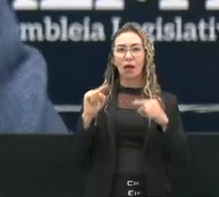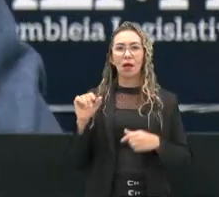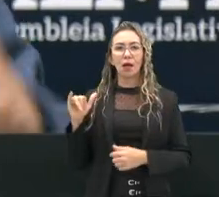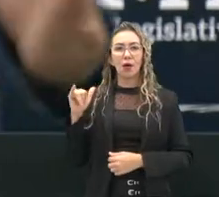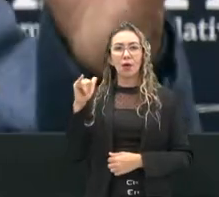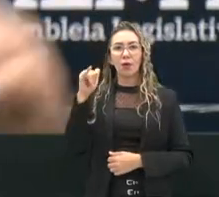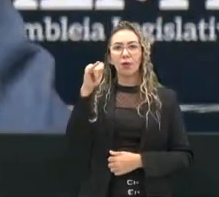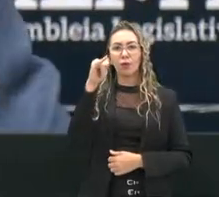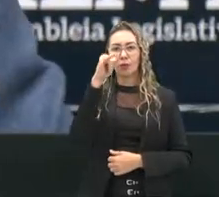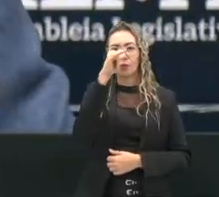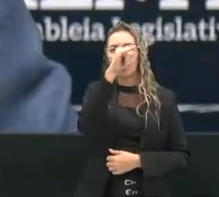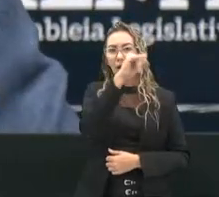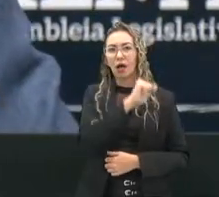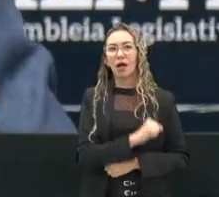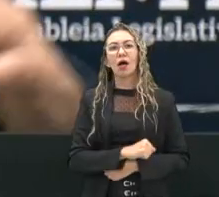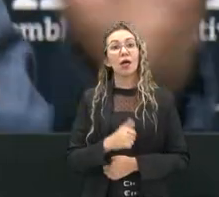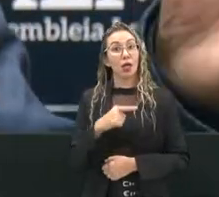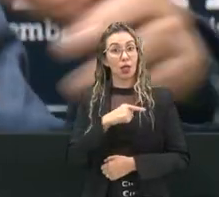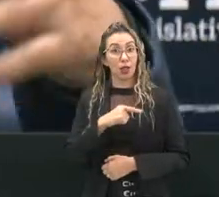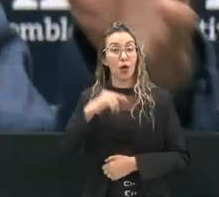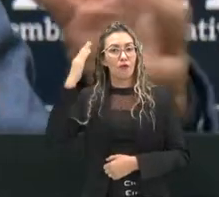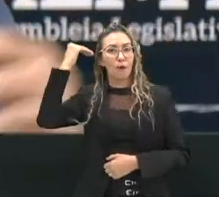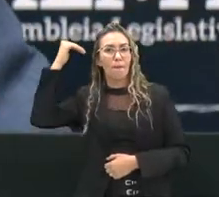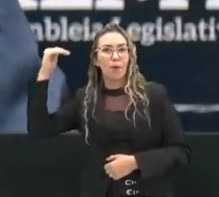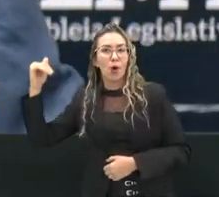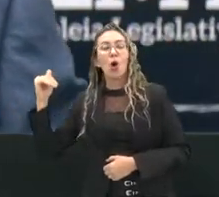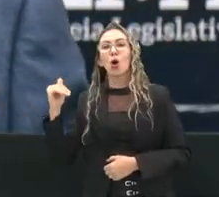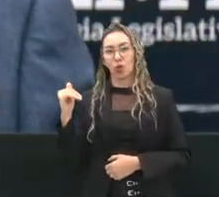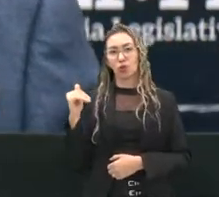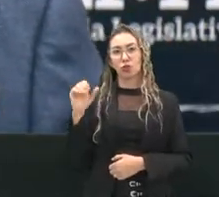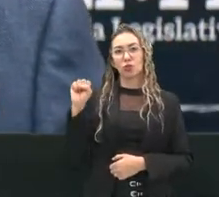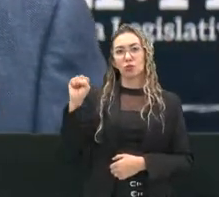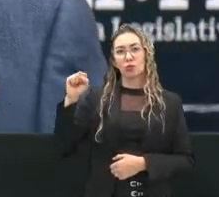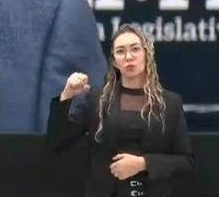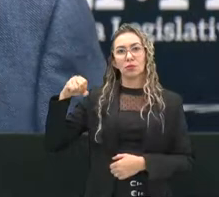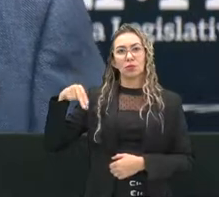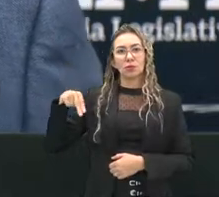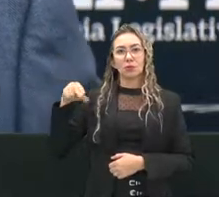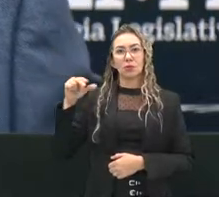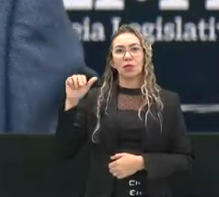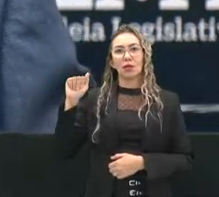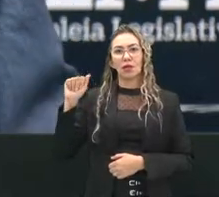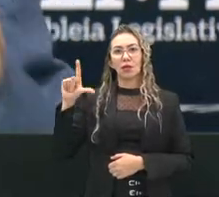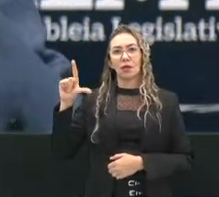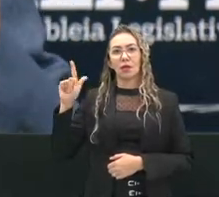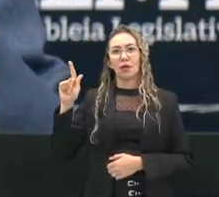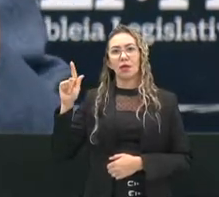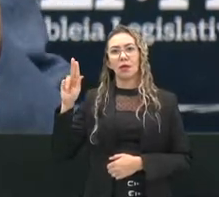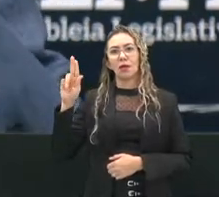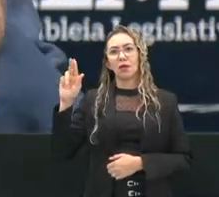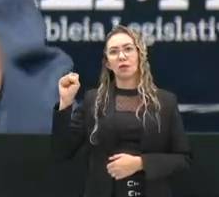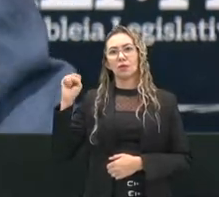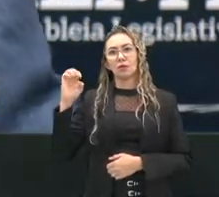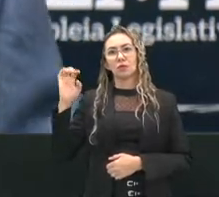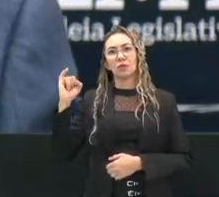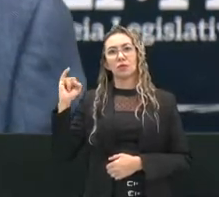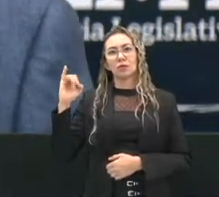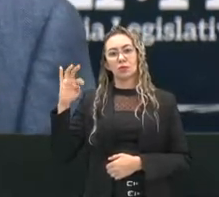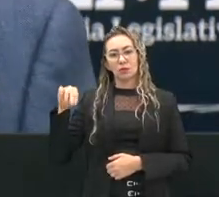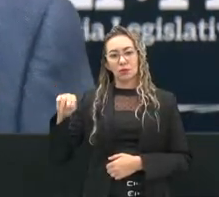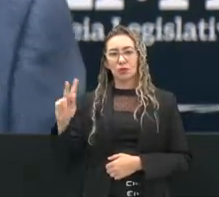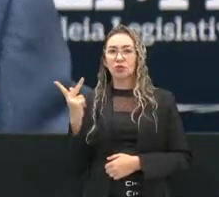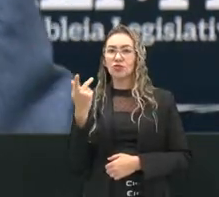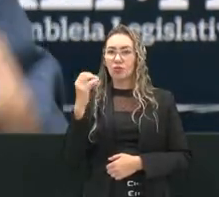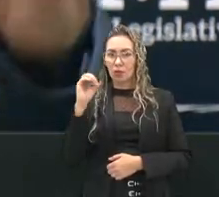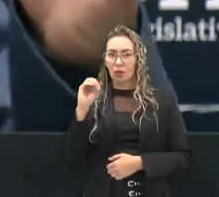dos Santos, uma pessoa, um músico famoso na época, né? Agostinho dos Santos. O Agostinho dos Santos morreu num acidente, não, mas